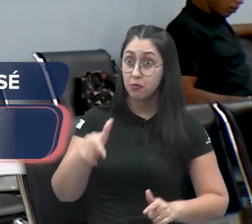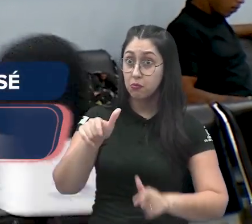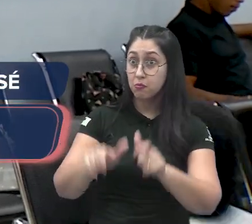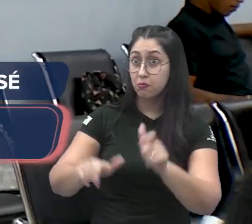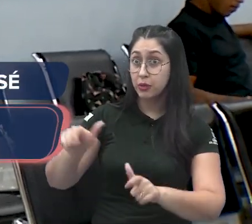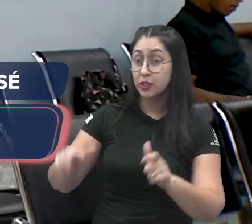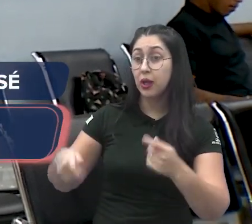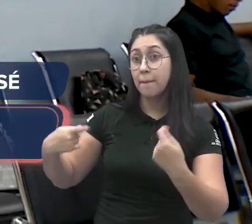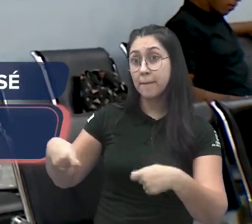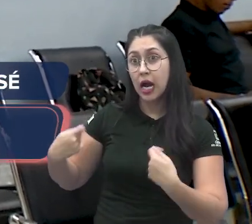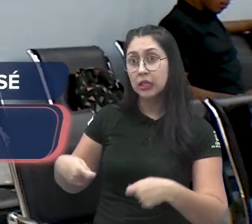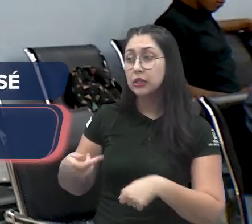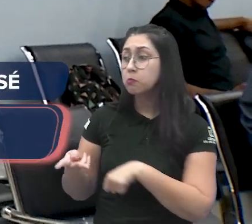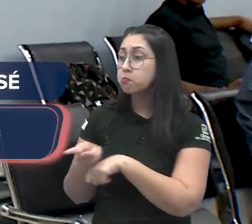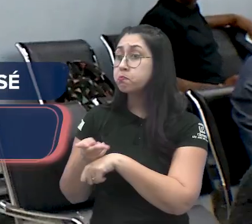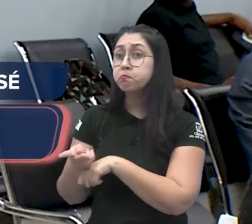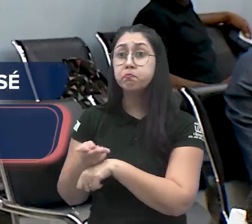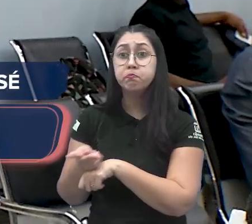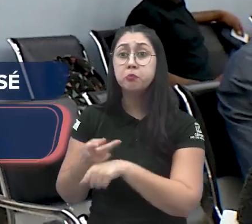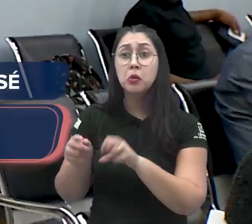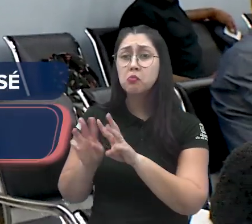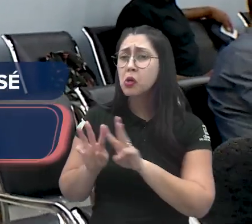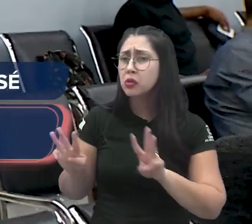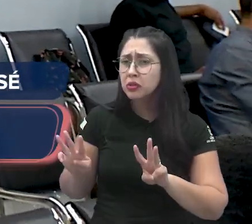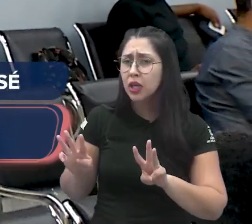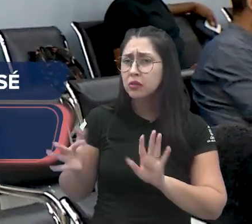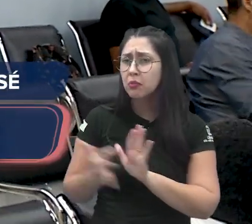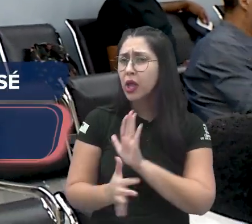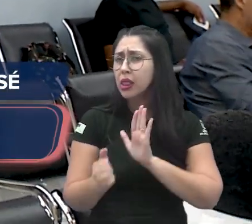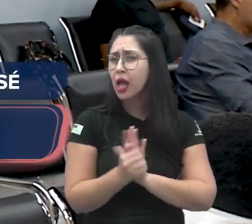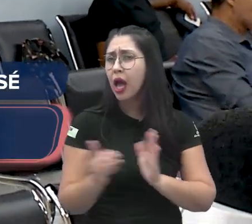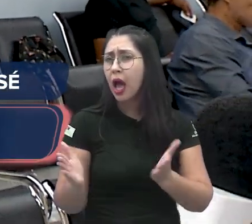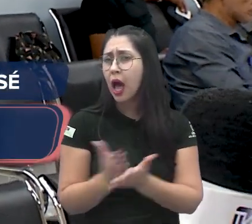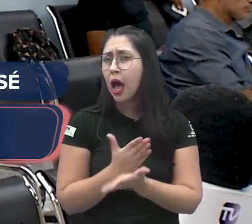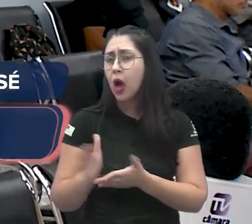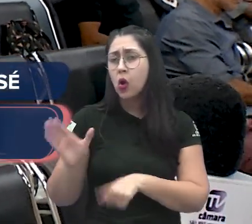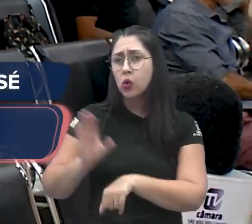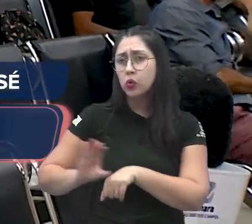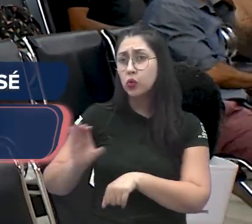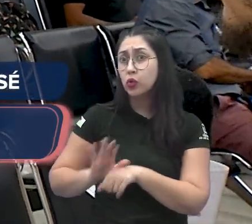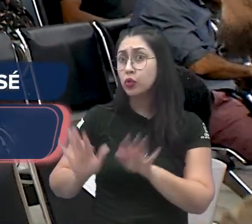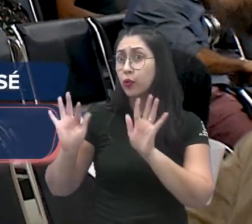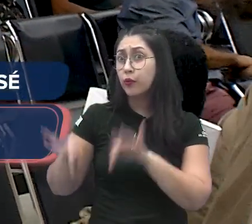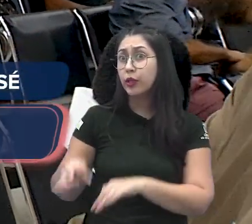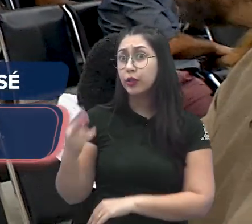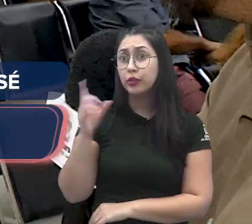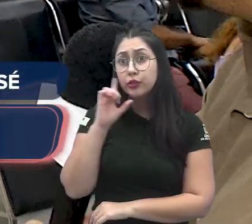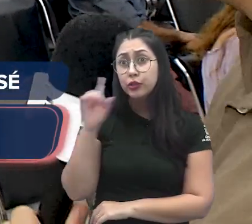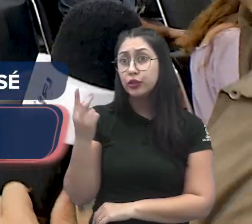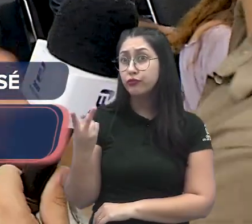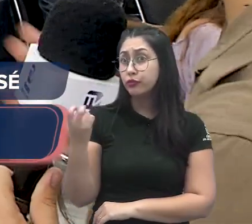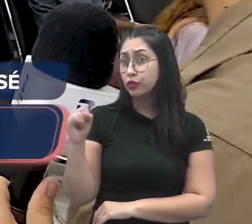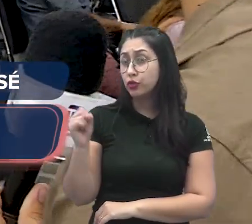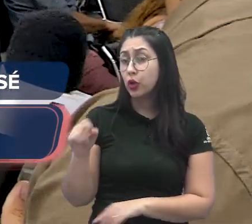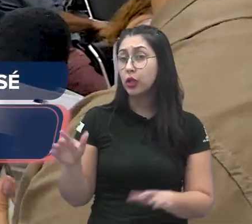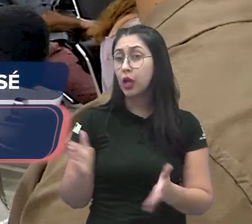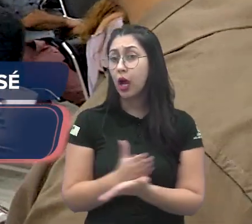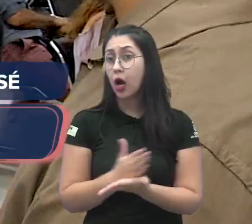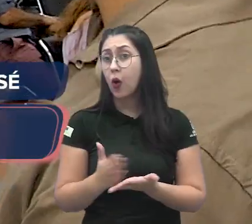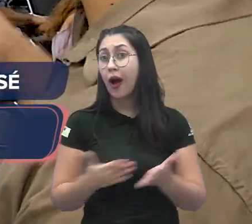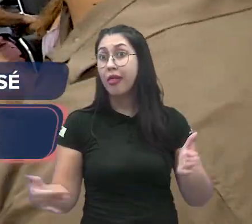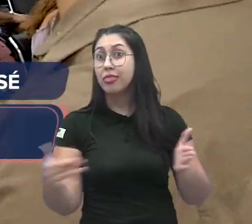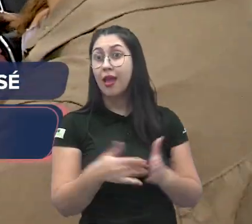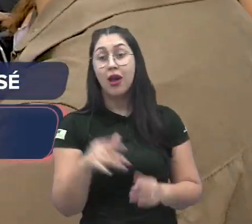Né? Então, as pessoas devem correr atrás para se inscrever. A gente viu que tem algumas datas, alguns cursos que fecham dia 28, outros que